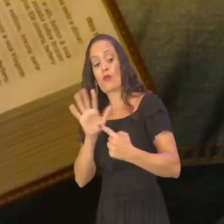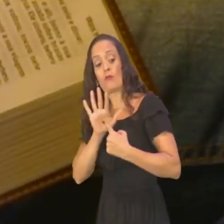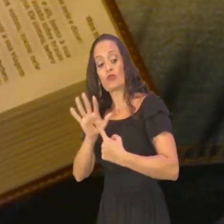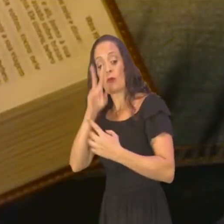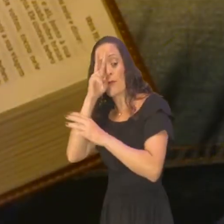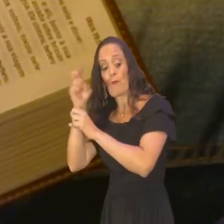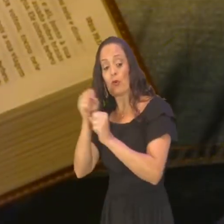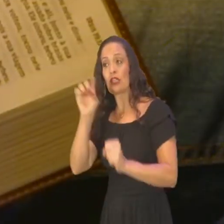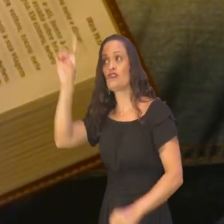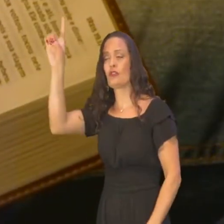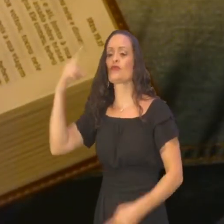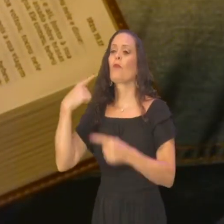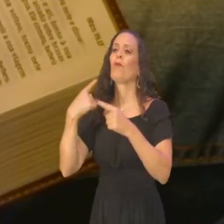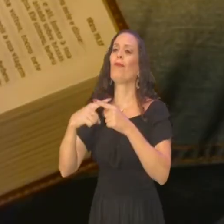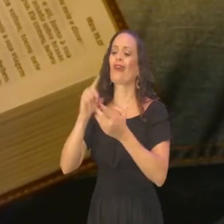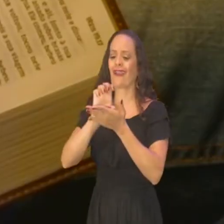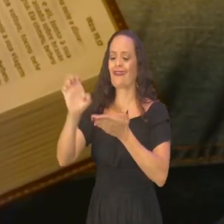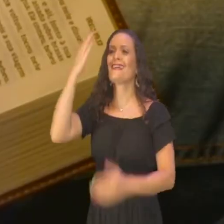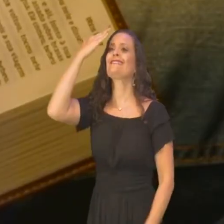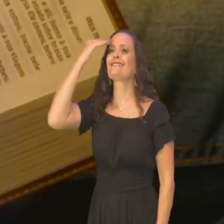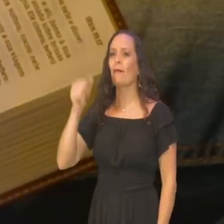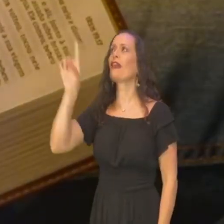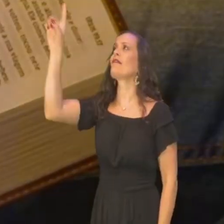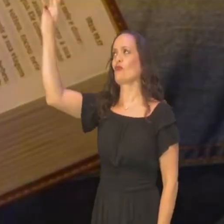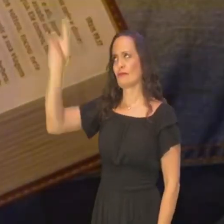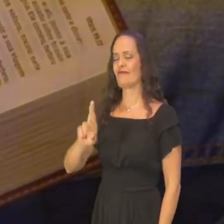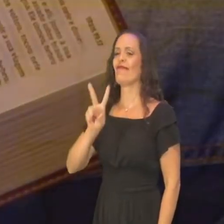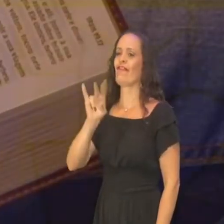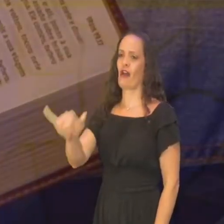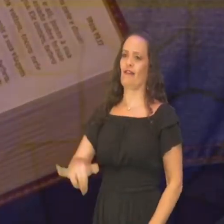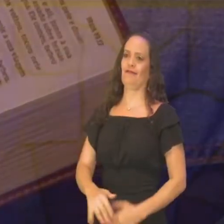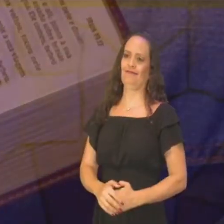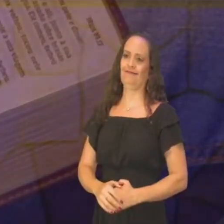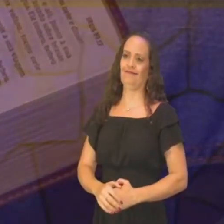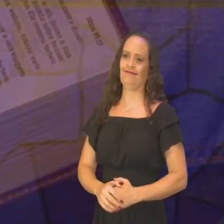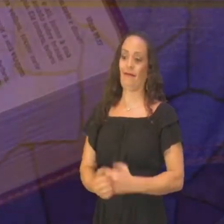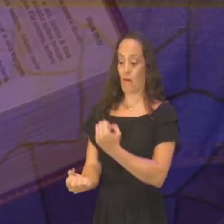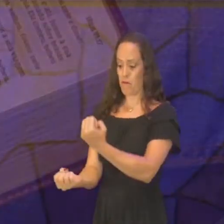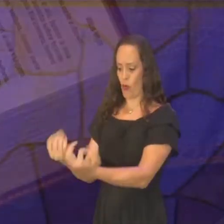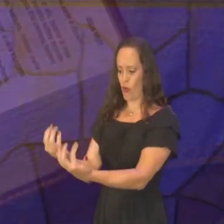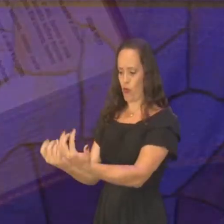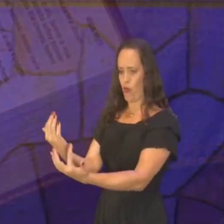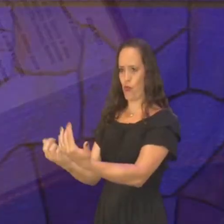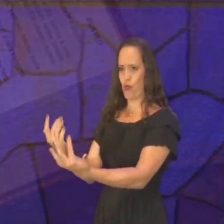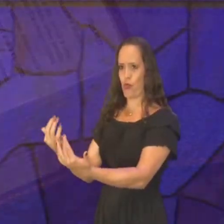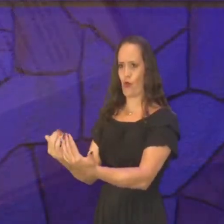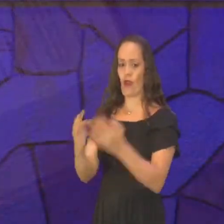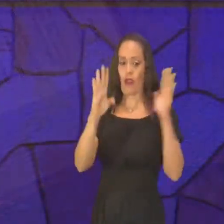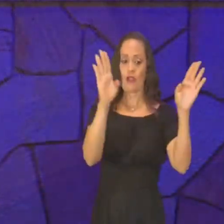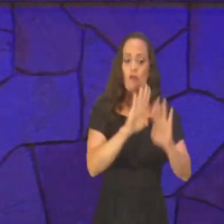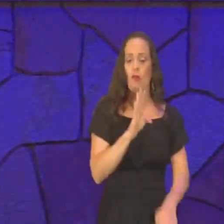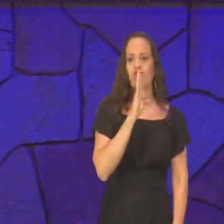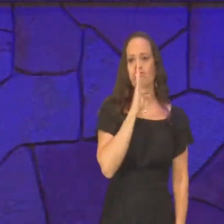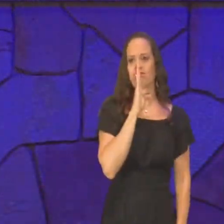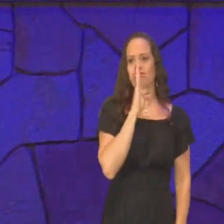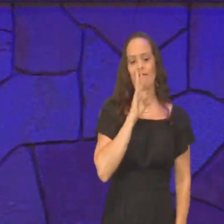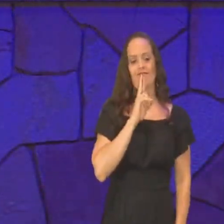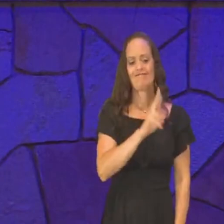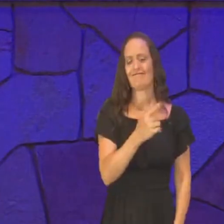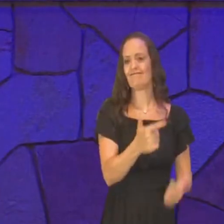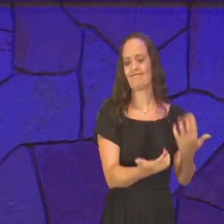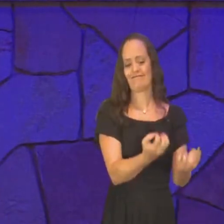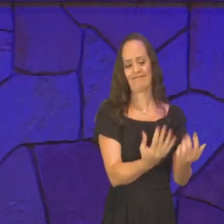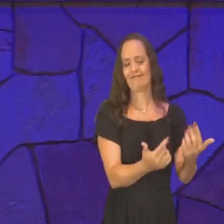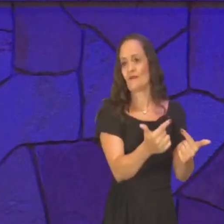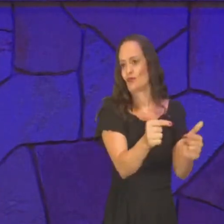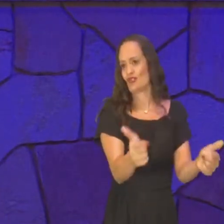ele sabia que Deus responderia através do povo, do fogo, e o Baal ficaria em silêncio. Com isso, ele mostraria